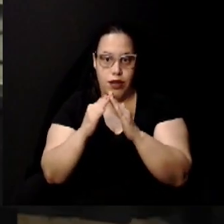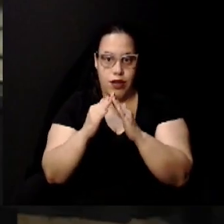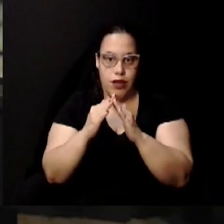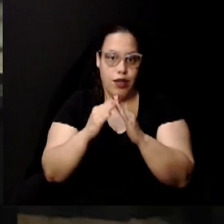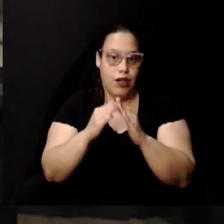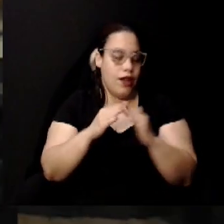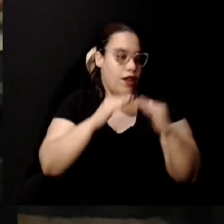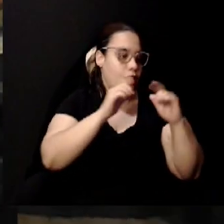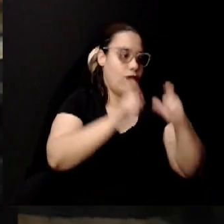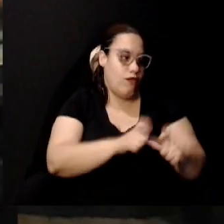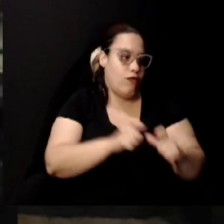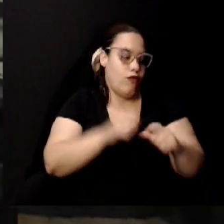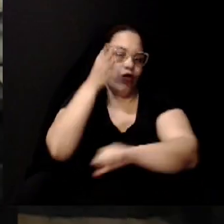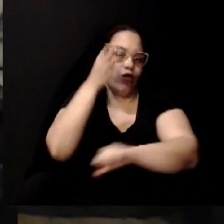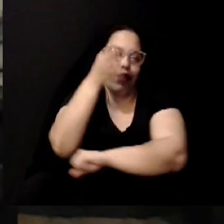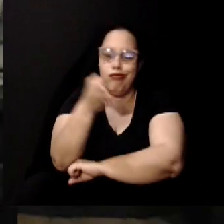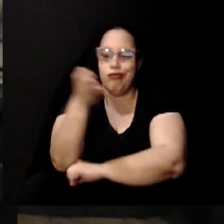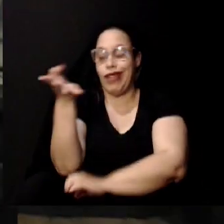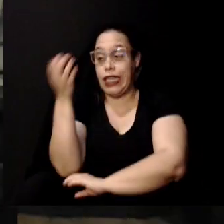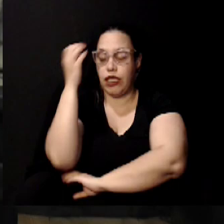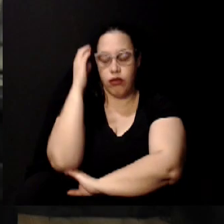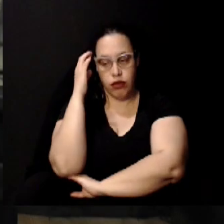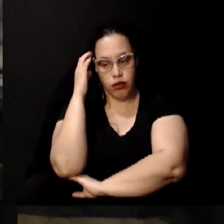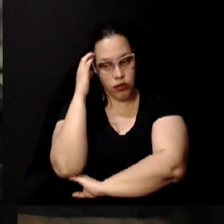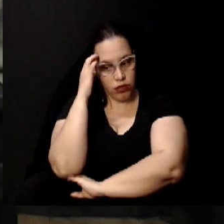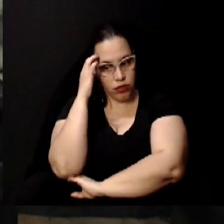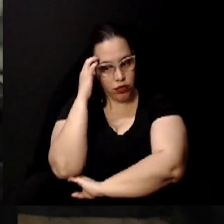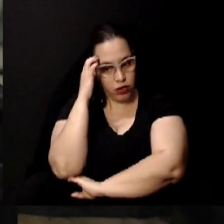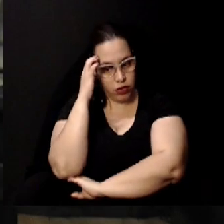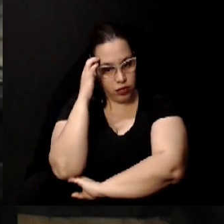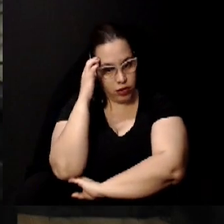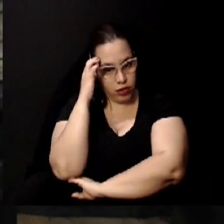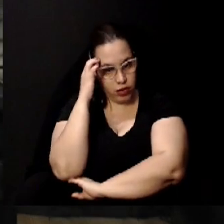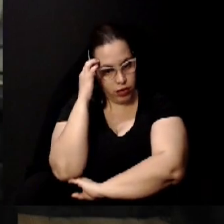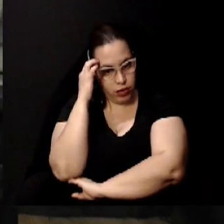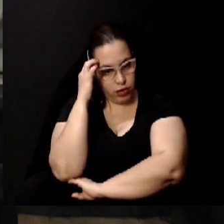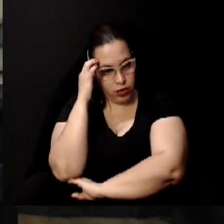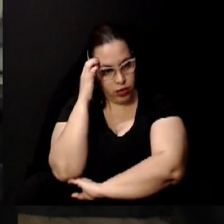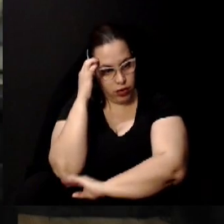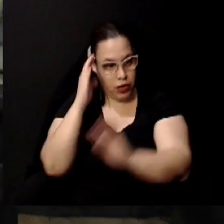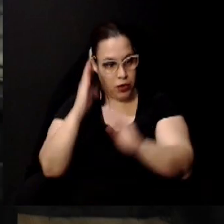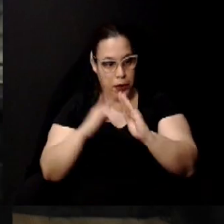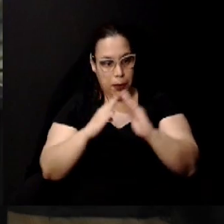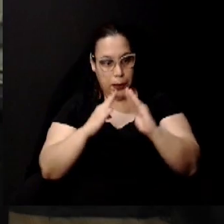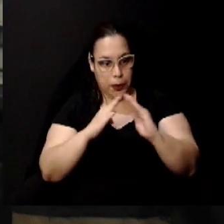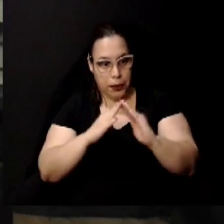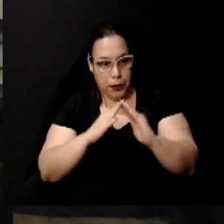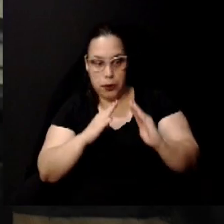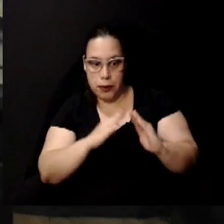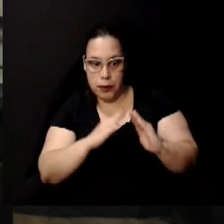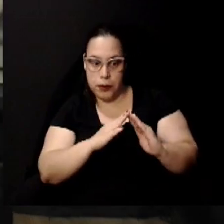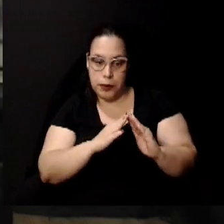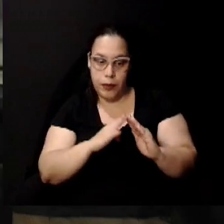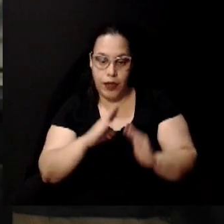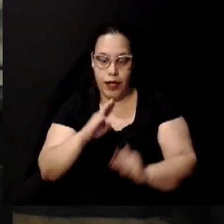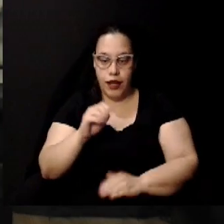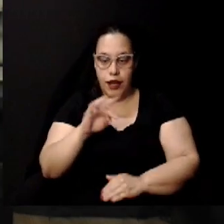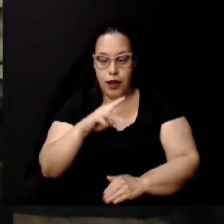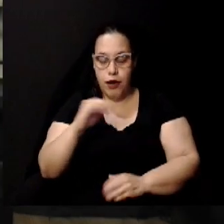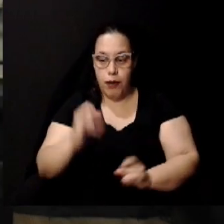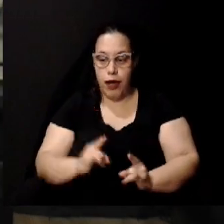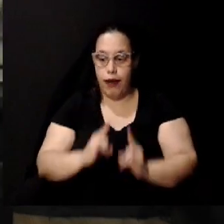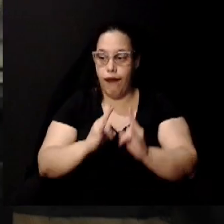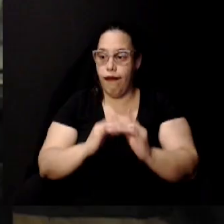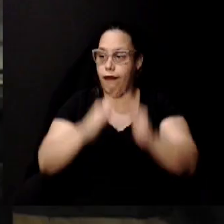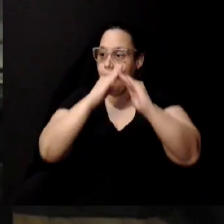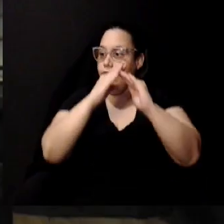estadia, não acho que se for vai ter que ser ali num alojamento, barraca, no estilo barraca e acampamento. Vão ter que